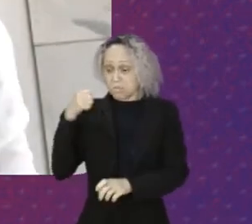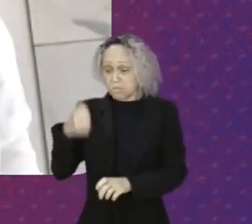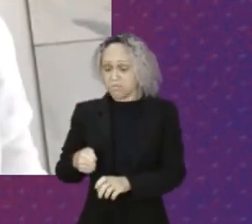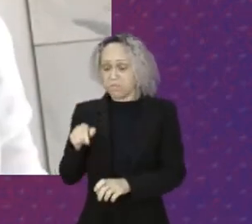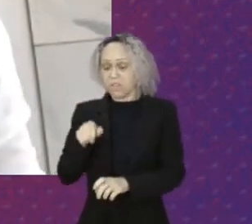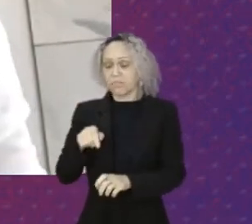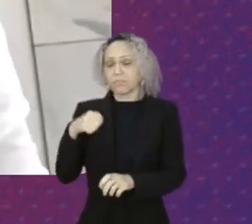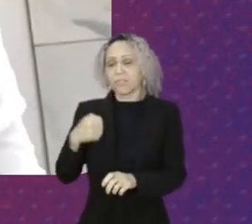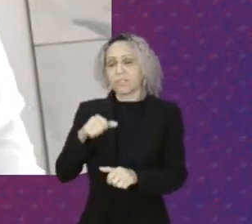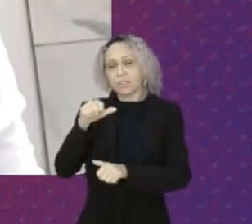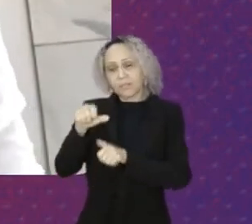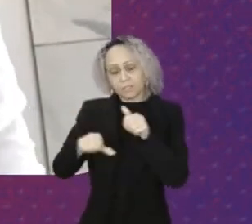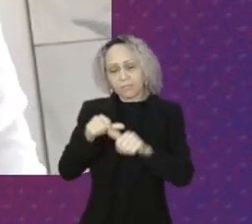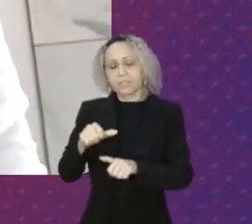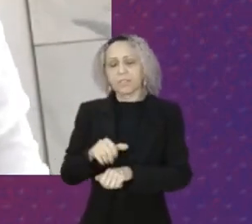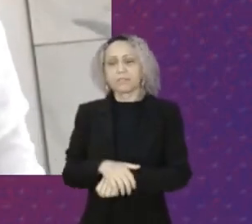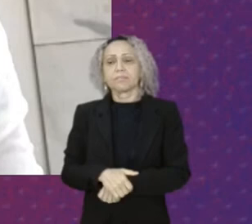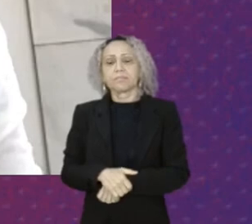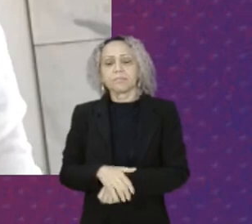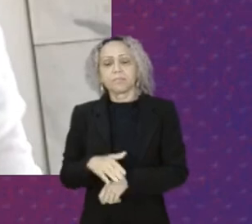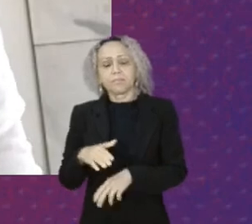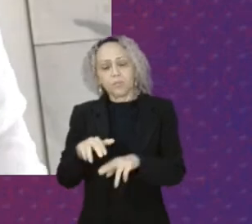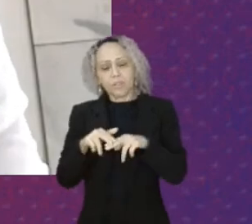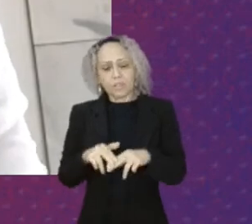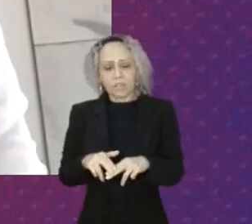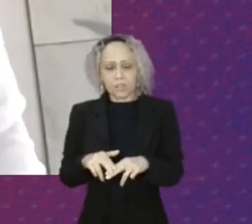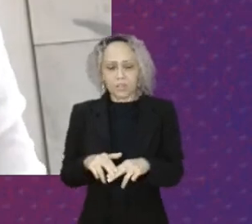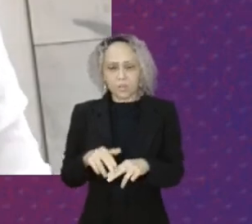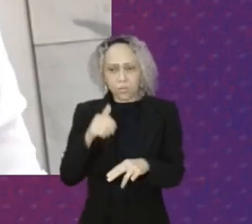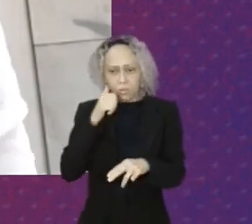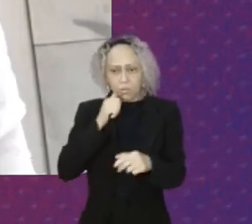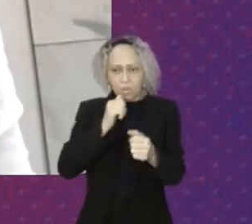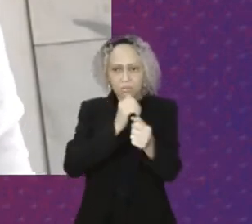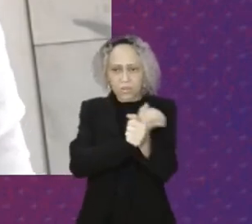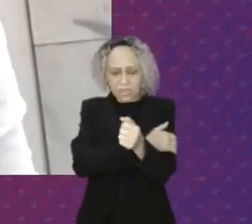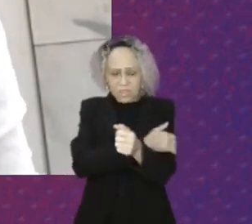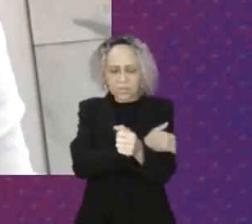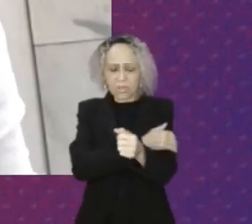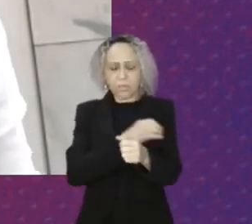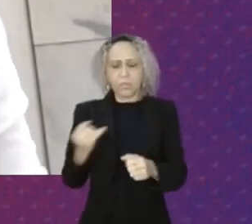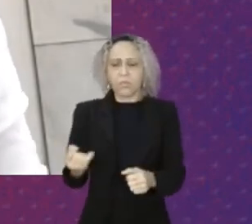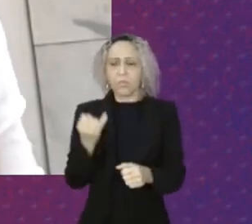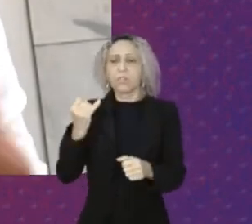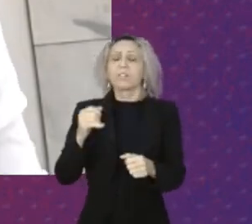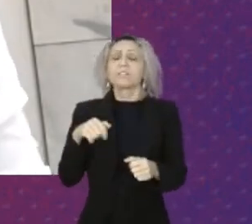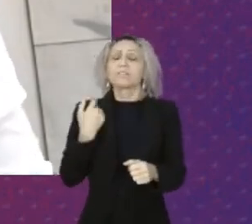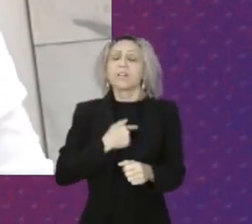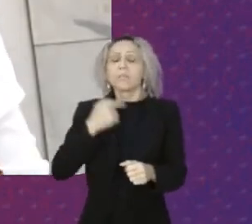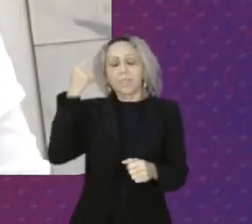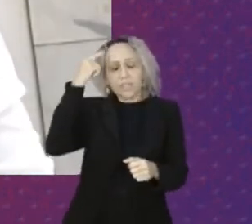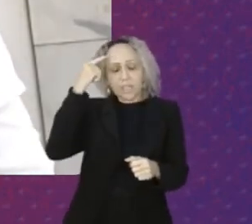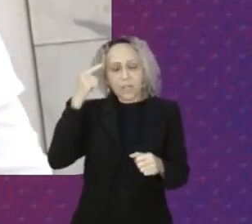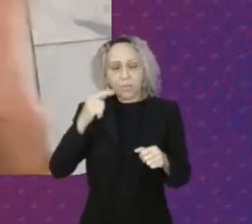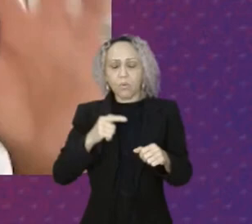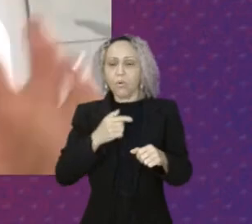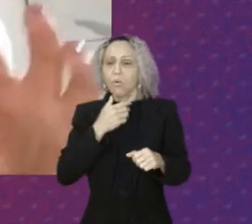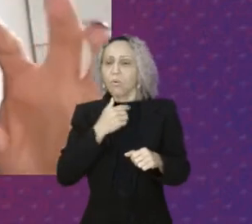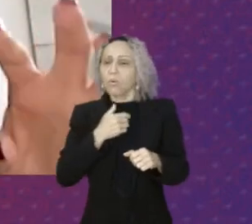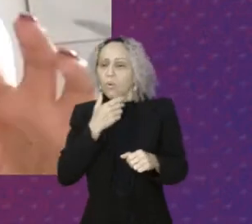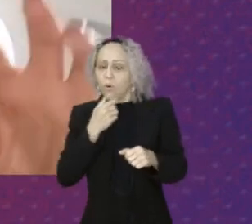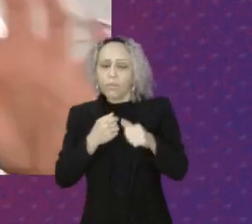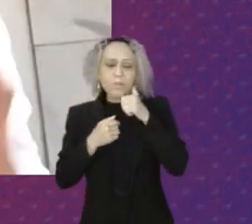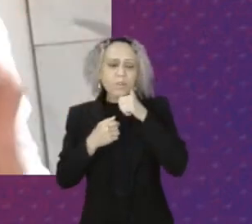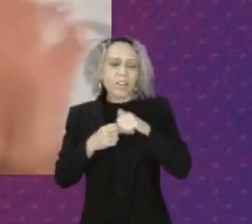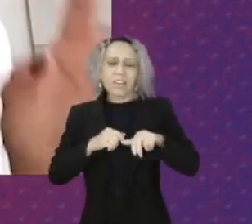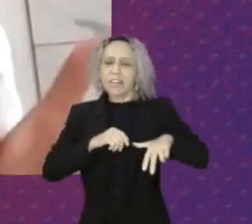tão importante quando a gente pensa em igualdade de gênero, né? Porque não é só no âmbito